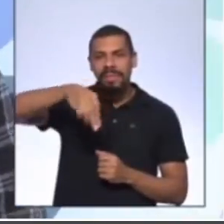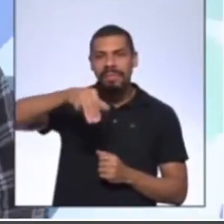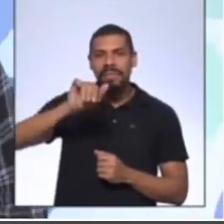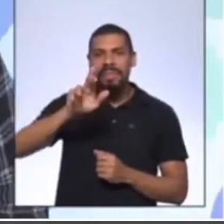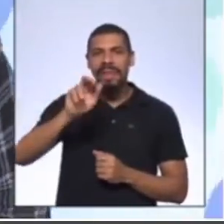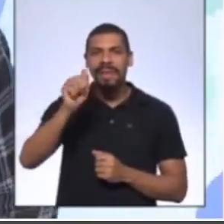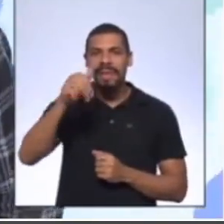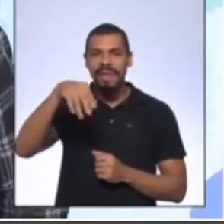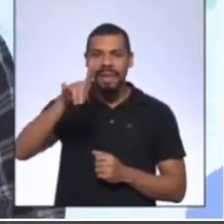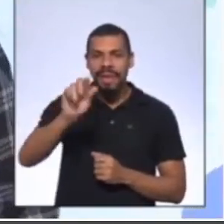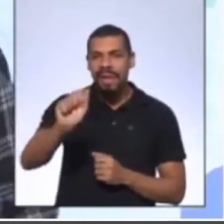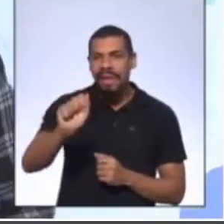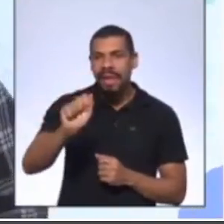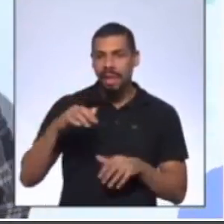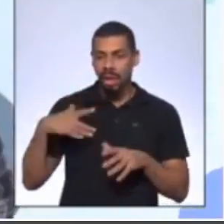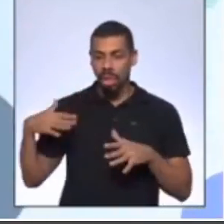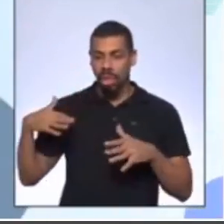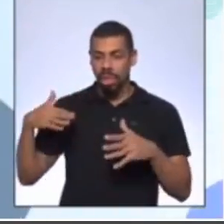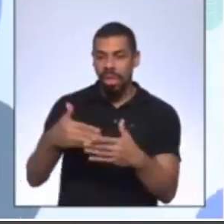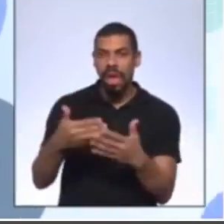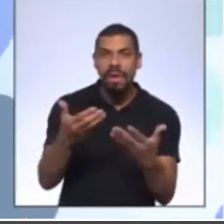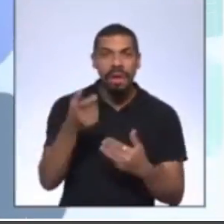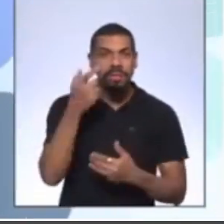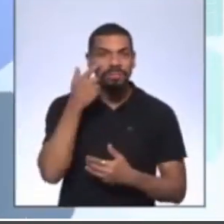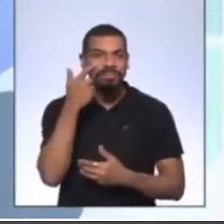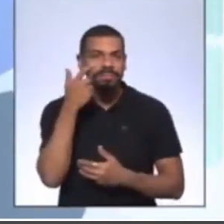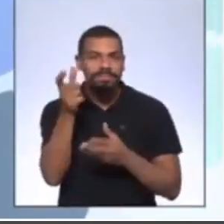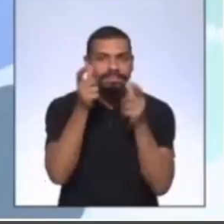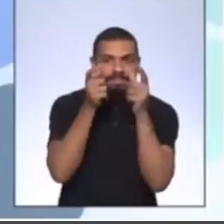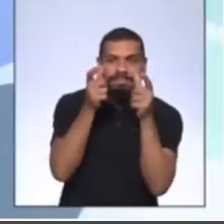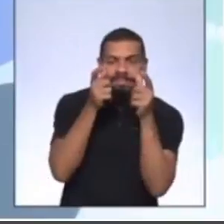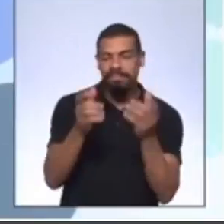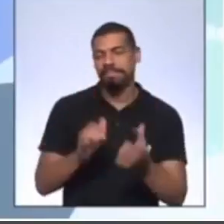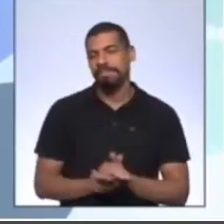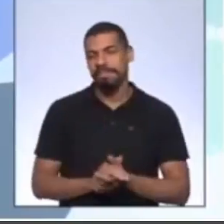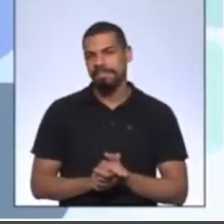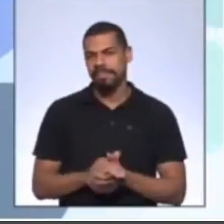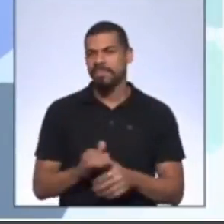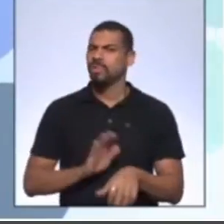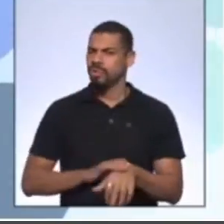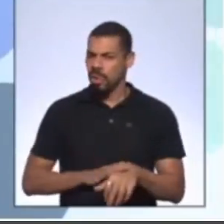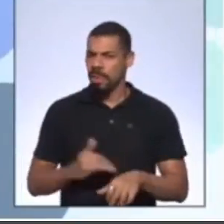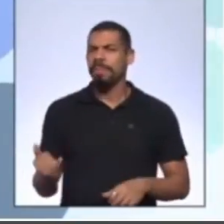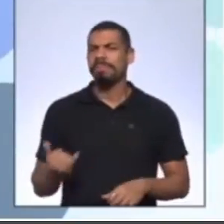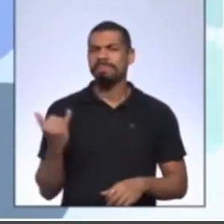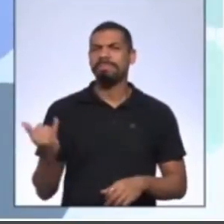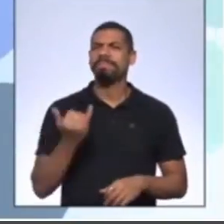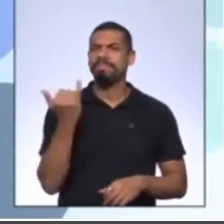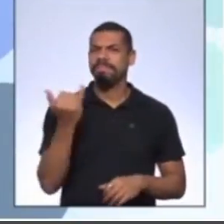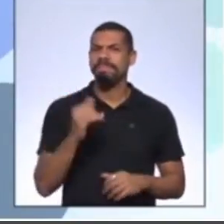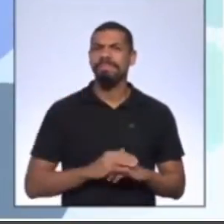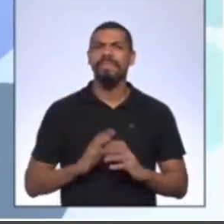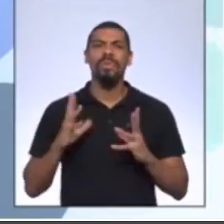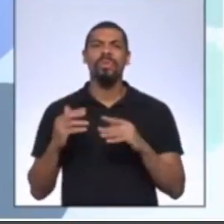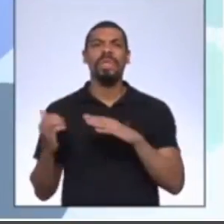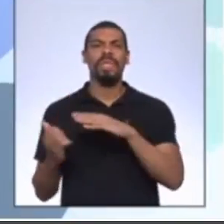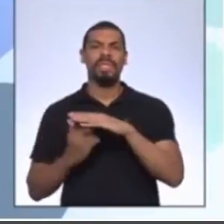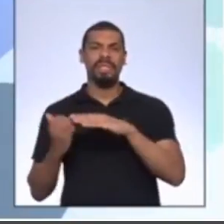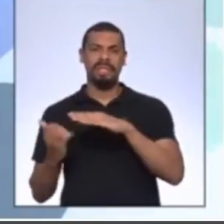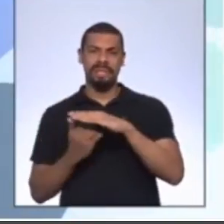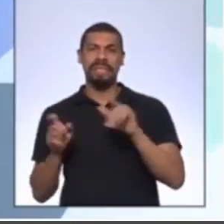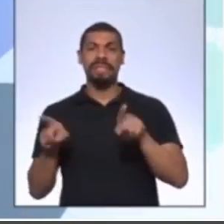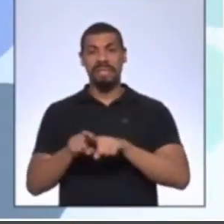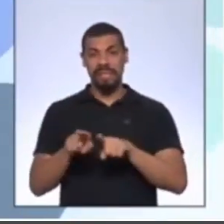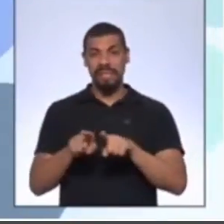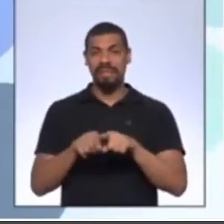acotovelando para pegar a senha né toda aquela coisa tá então gente foi muito importante isso né para gravadoras e também né